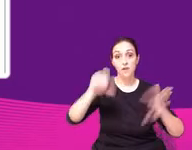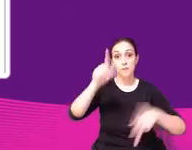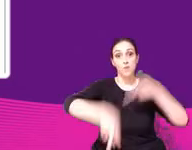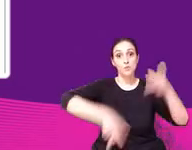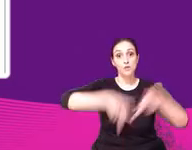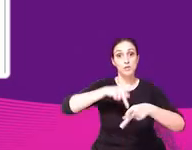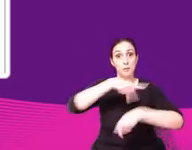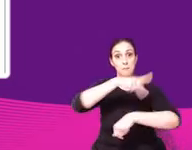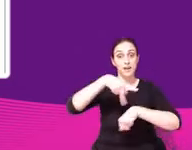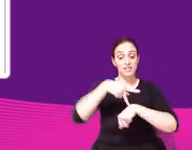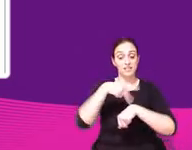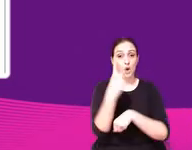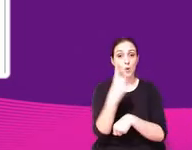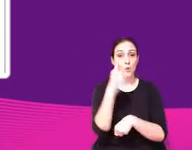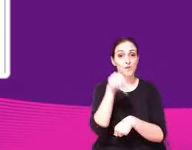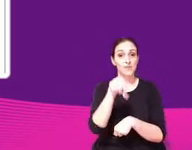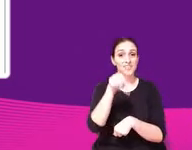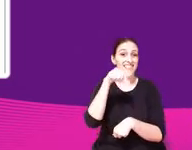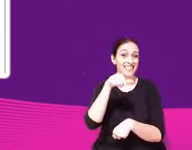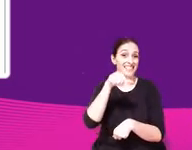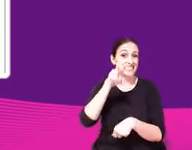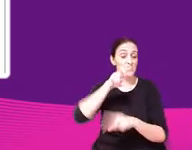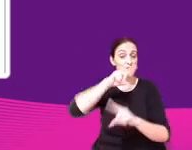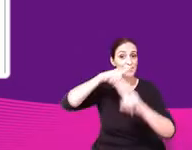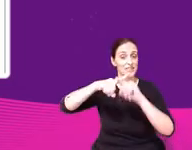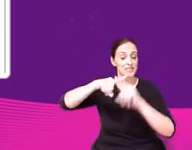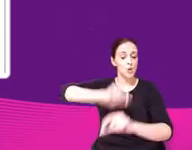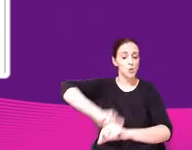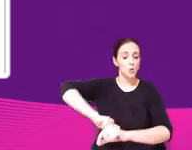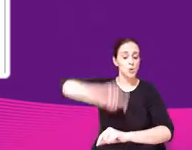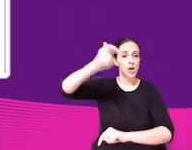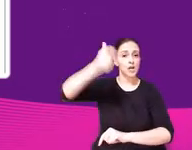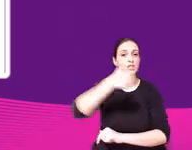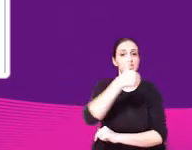aumentou 1,75 vezes, saímos de 120 milhões para